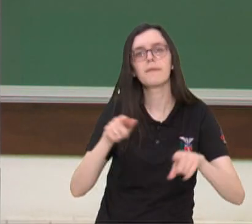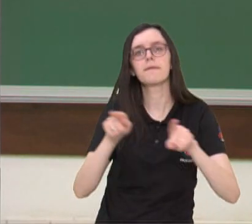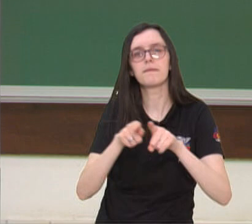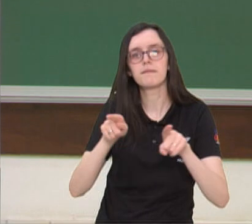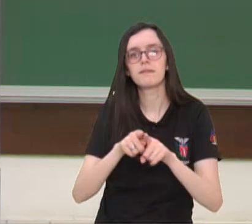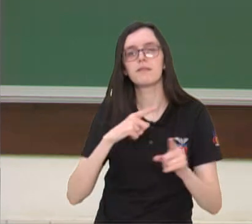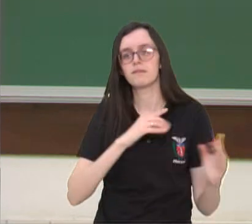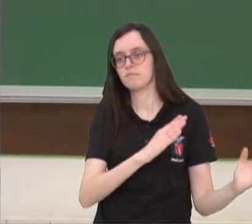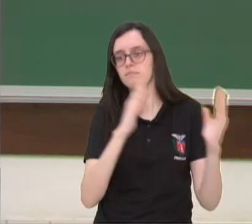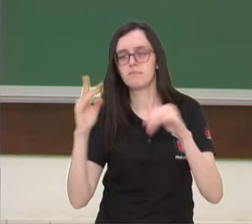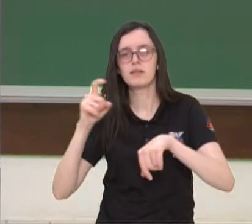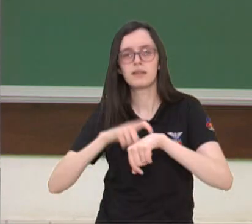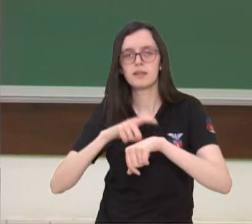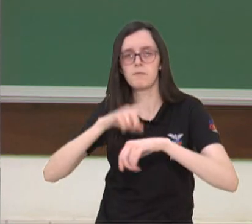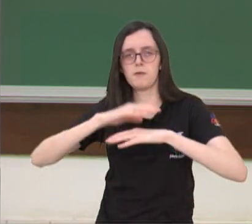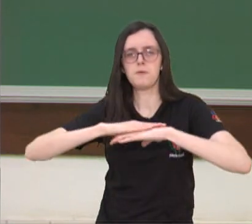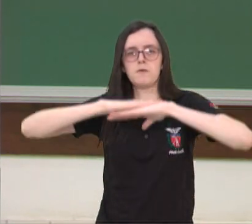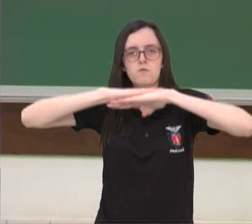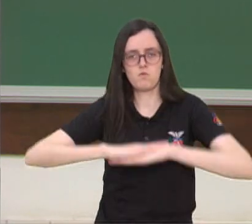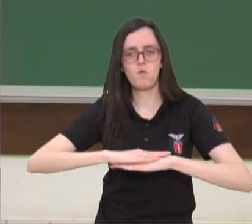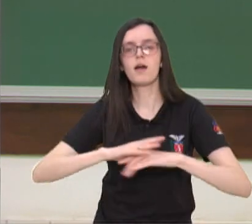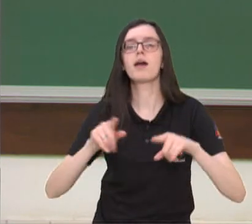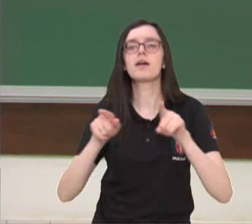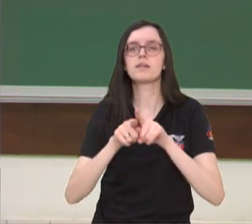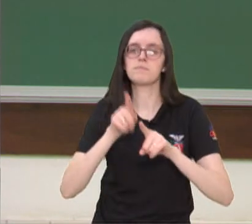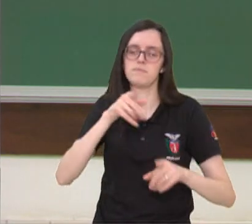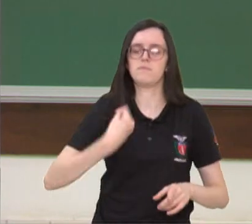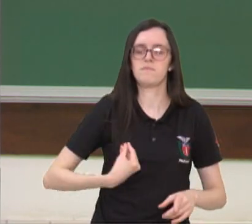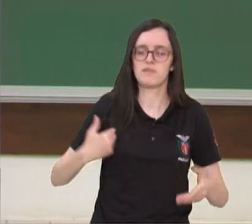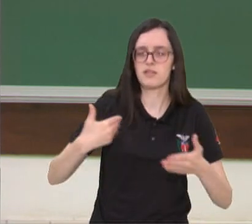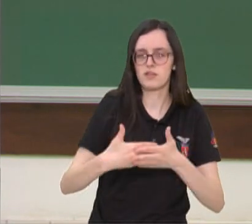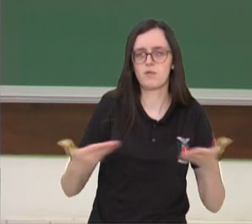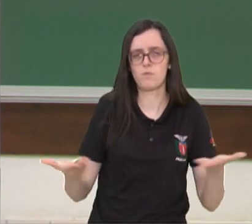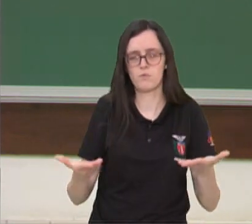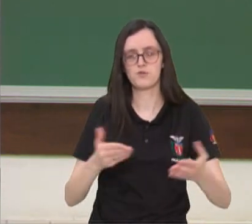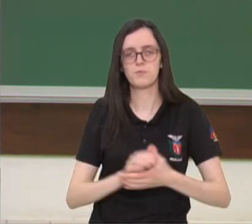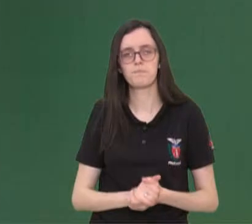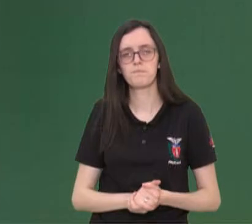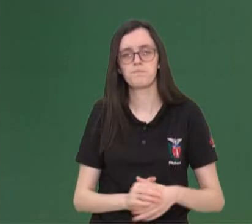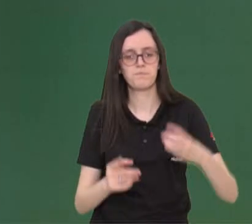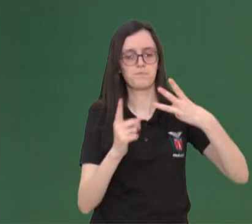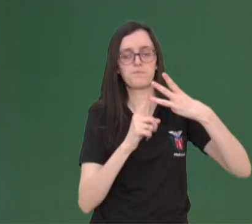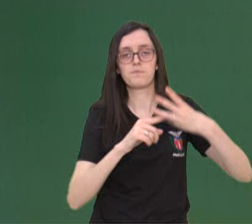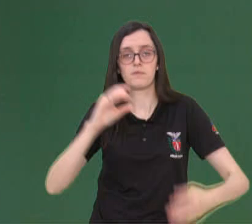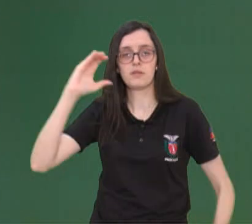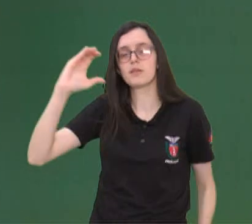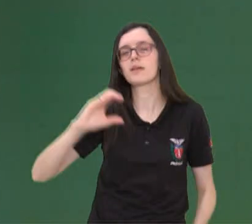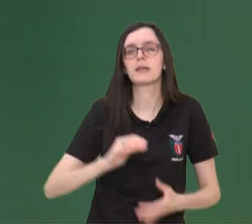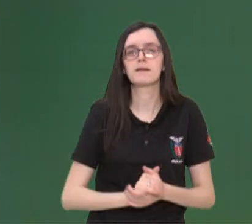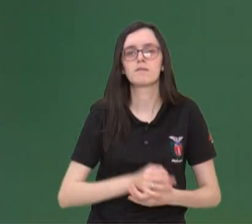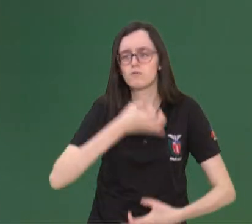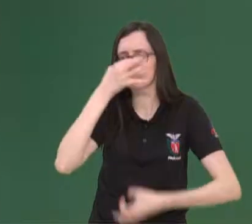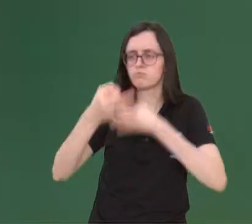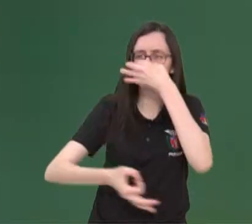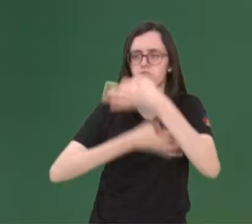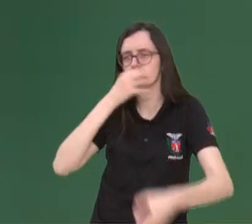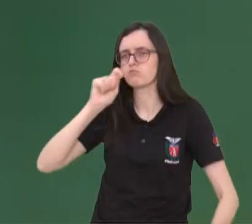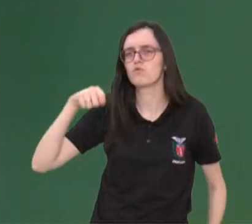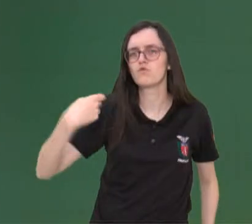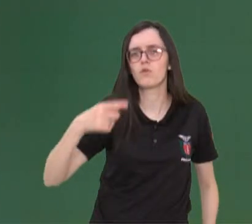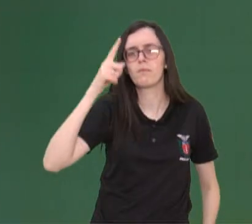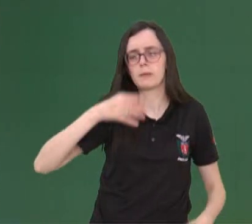do neocolonialismo e passa hoje, inclusive. E a letra C? As críticas sobre